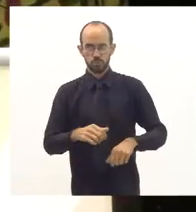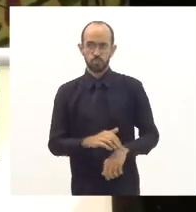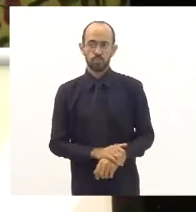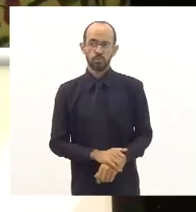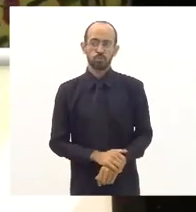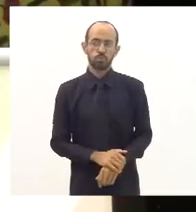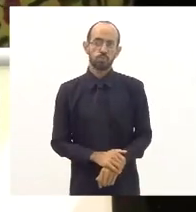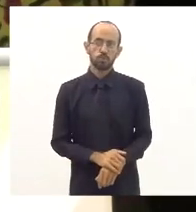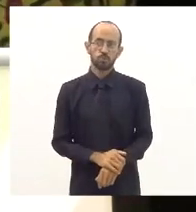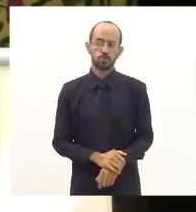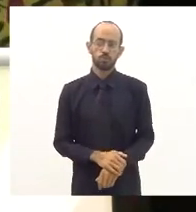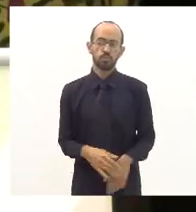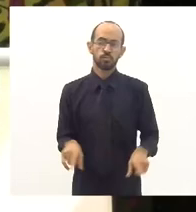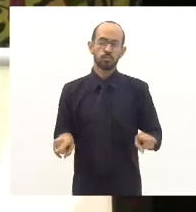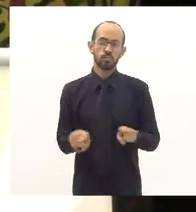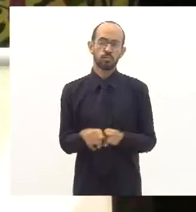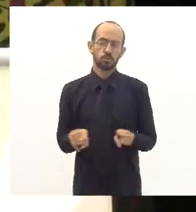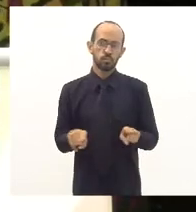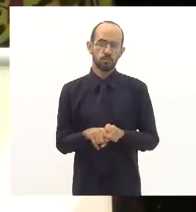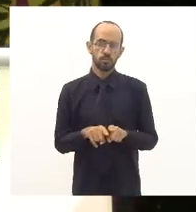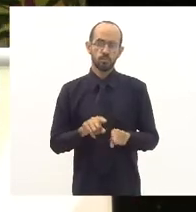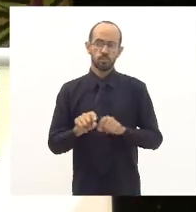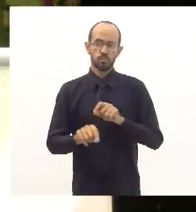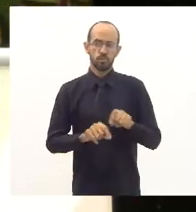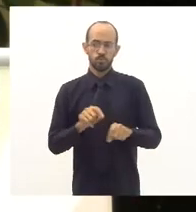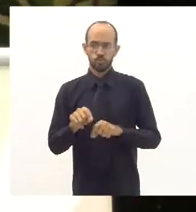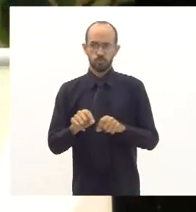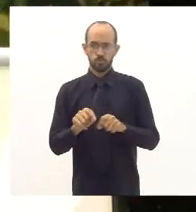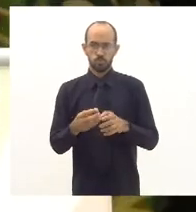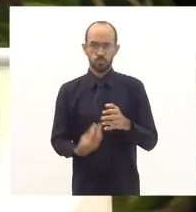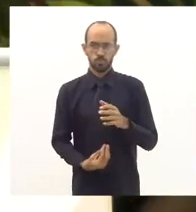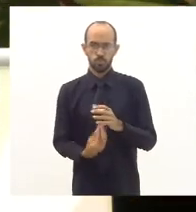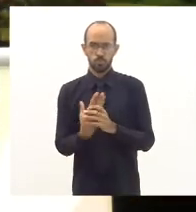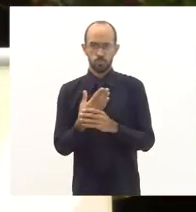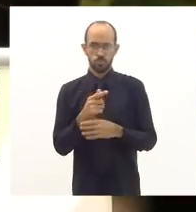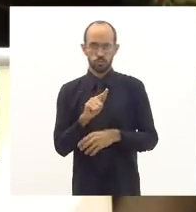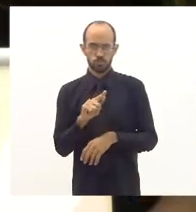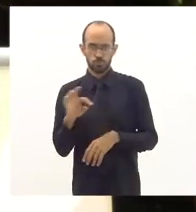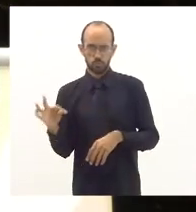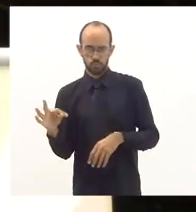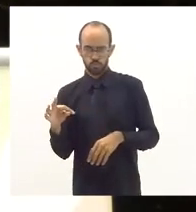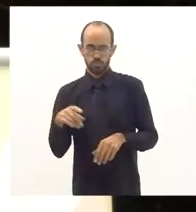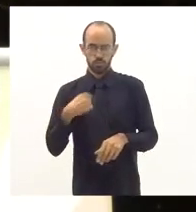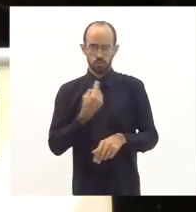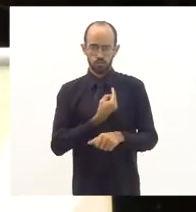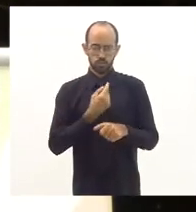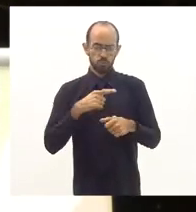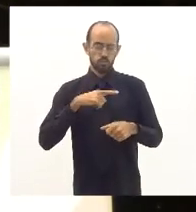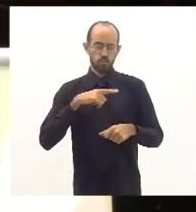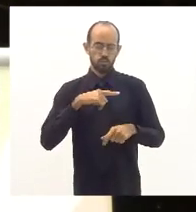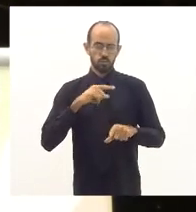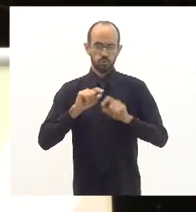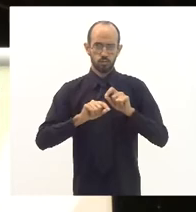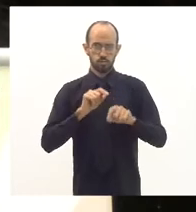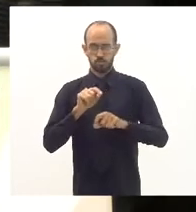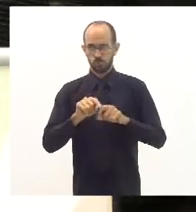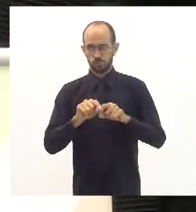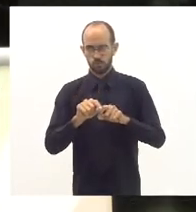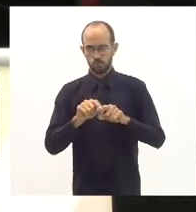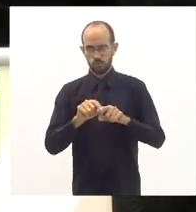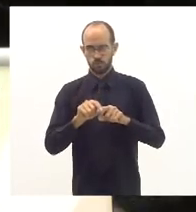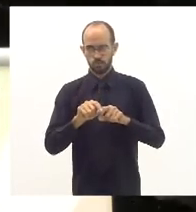Além, então, dessa formação desse grupo de trabalho, nós temos feito, essa tem